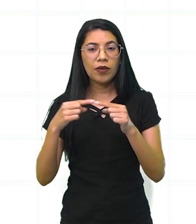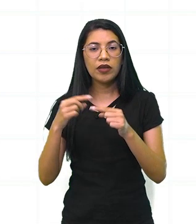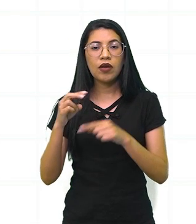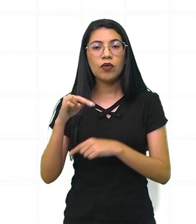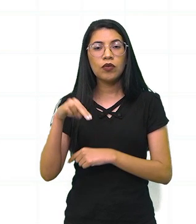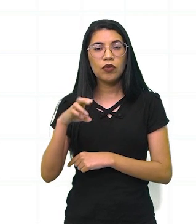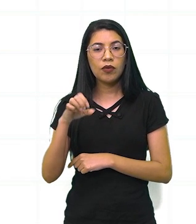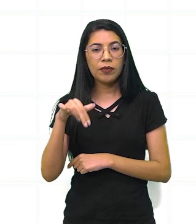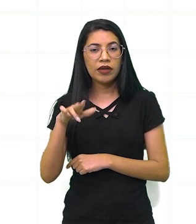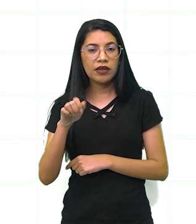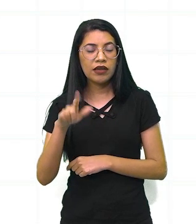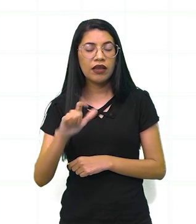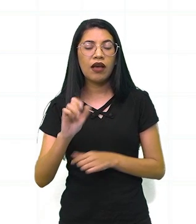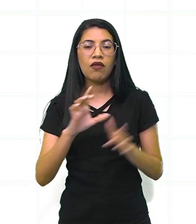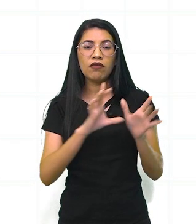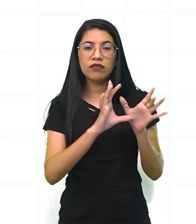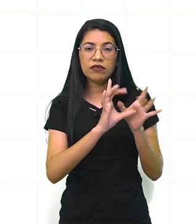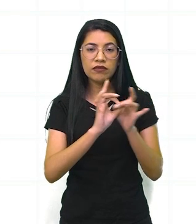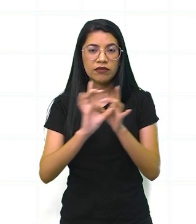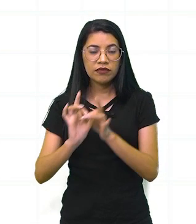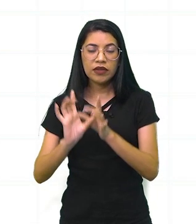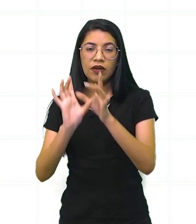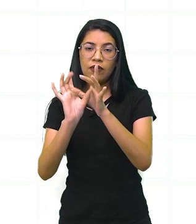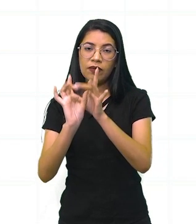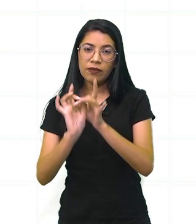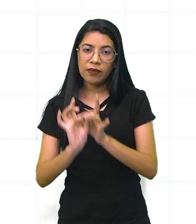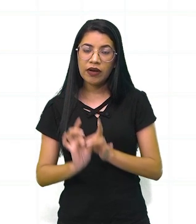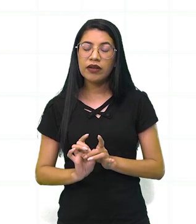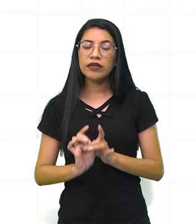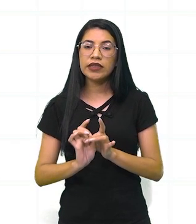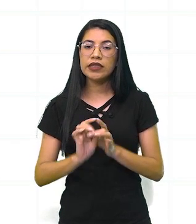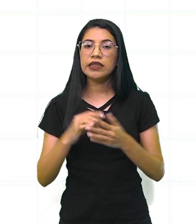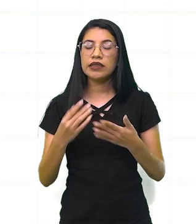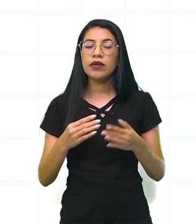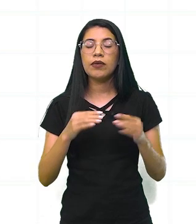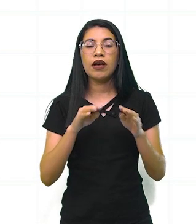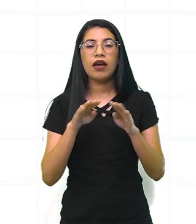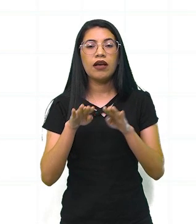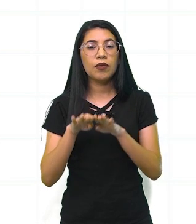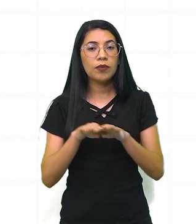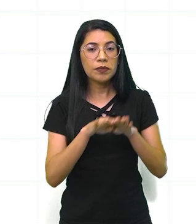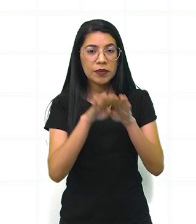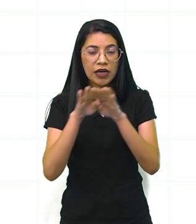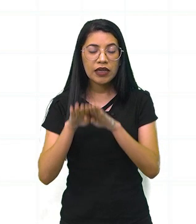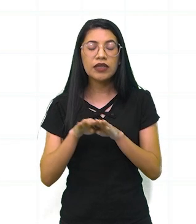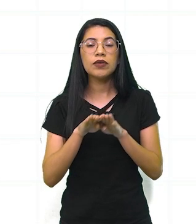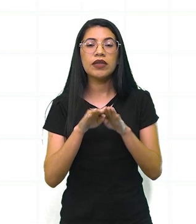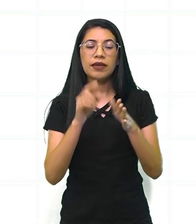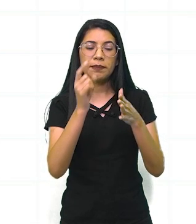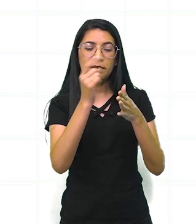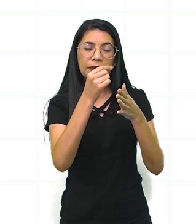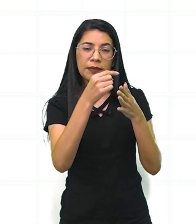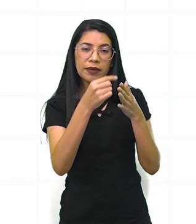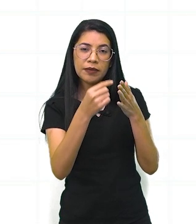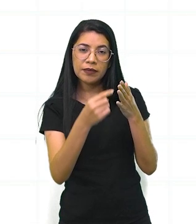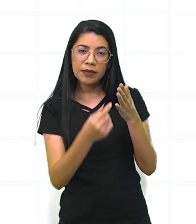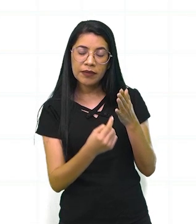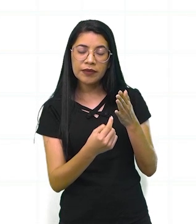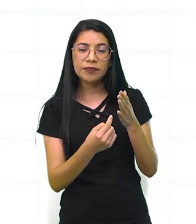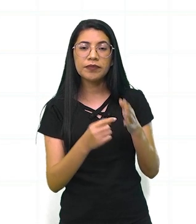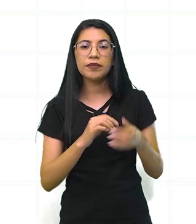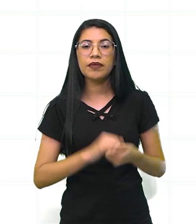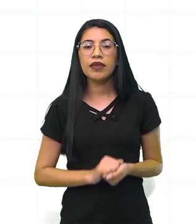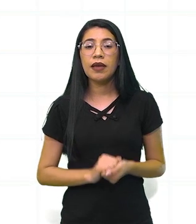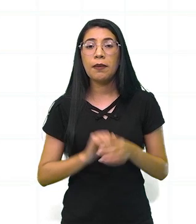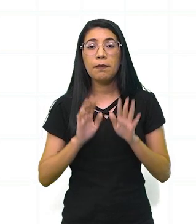coerência coesão nós temos aí a norma padrão seguindo esse fluxo tá mas olha só o que que tem aqui no nosso